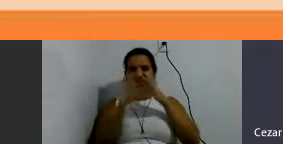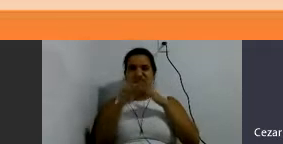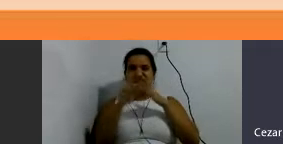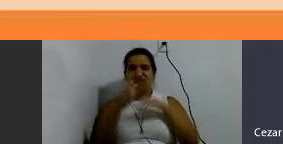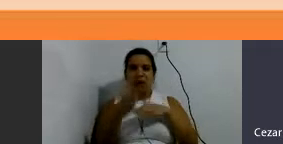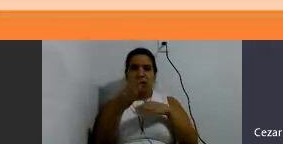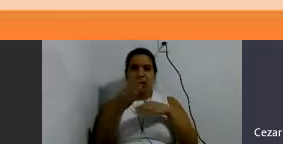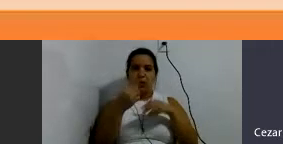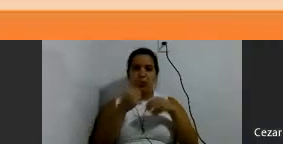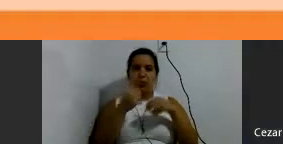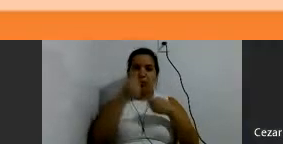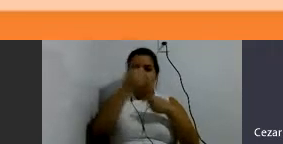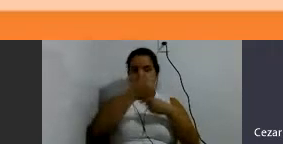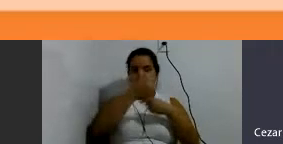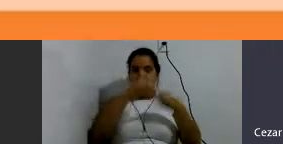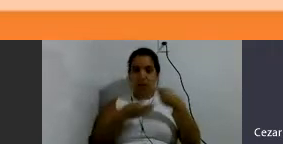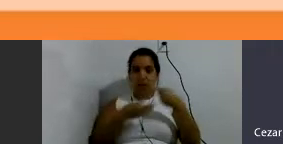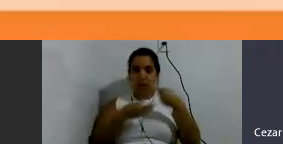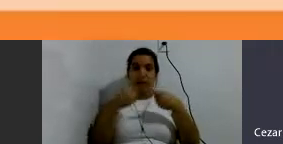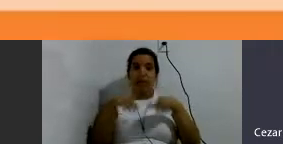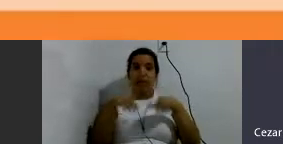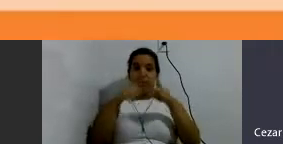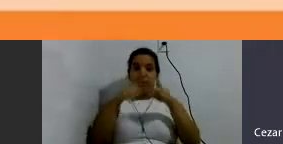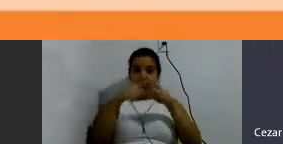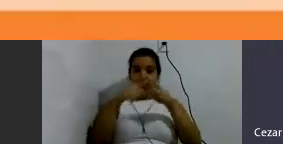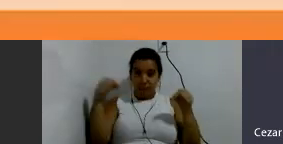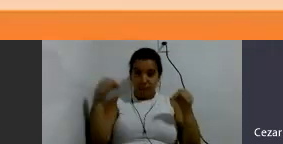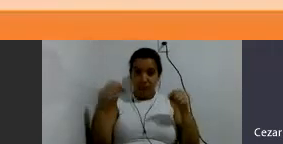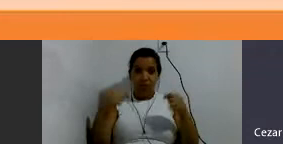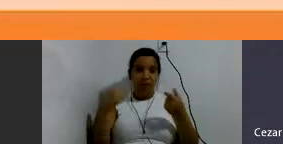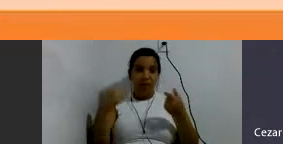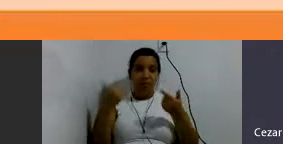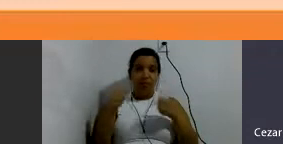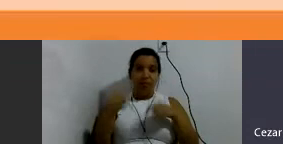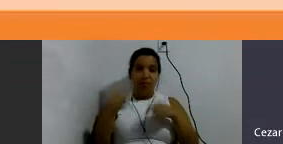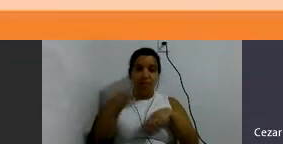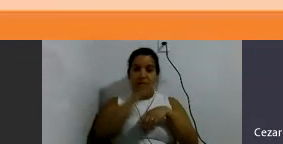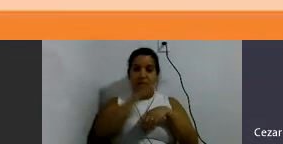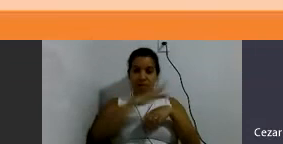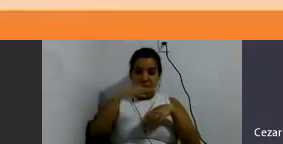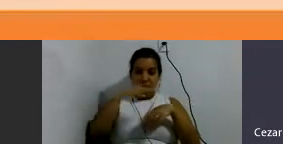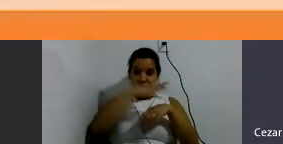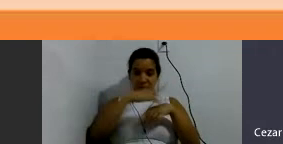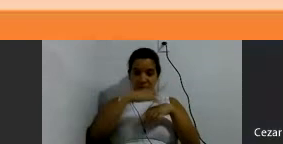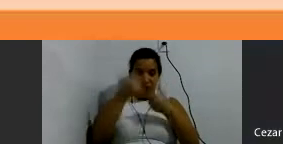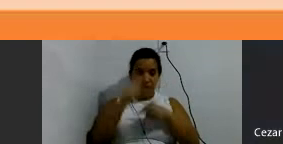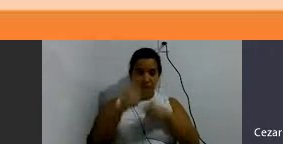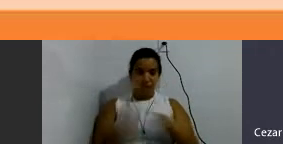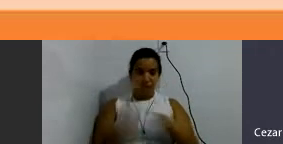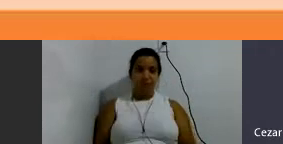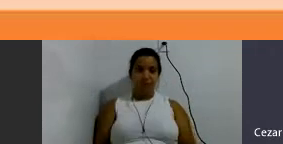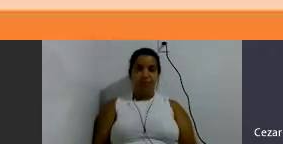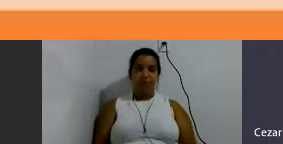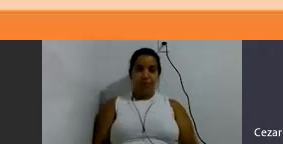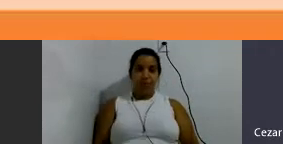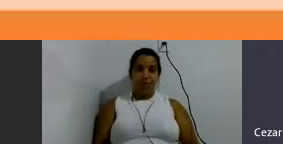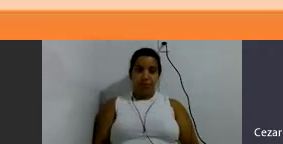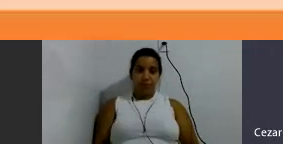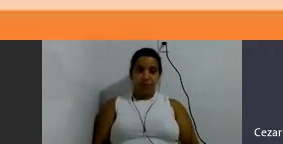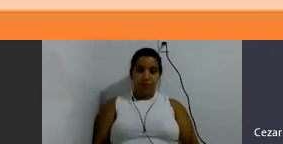de bastão. E é uma forma que não tem flagelo livre. Então, aqui a